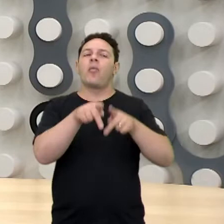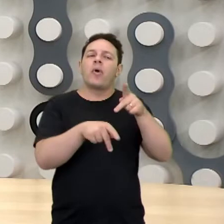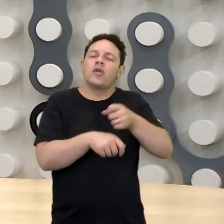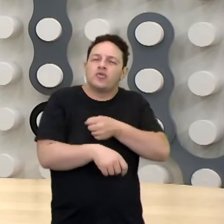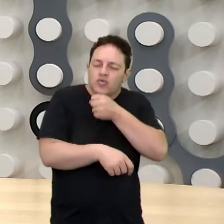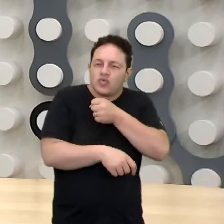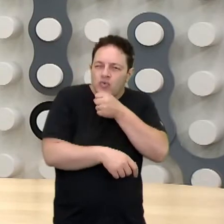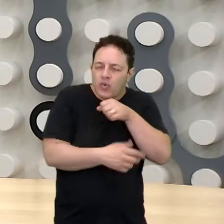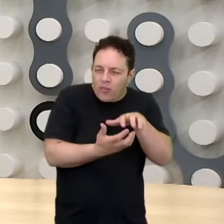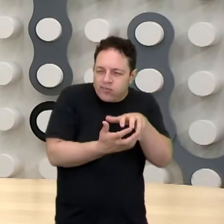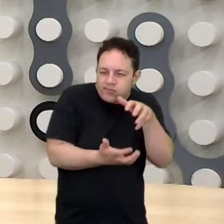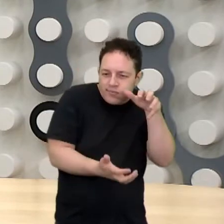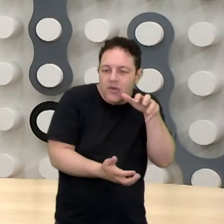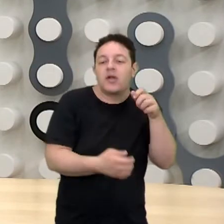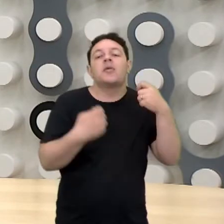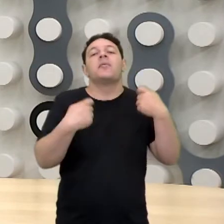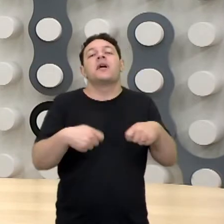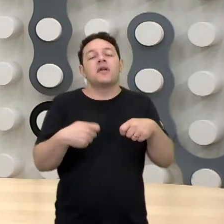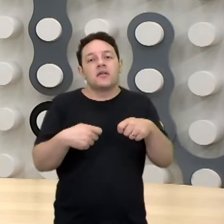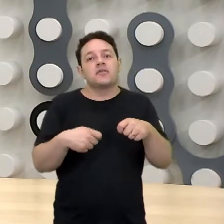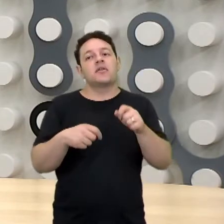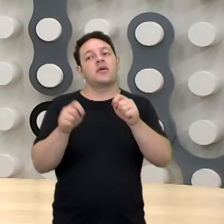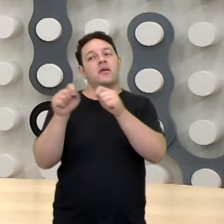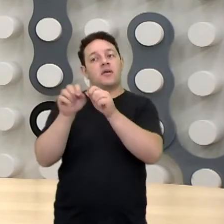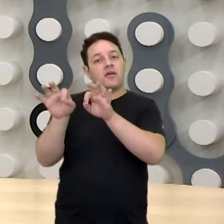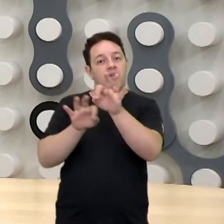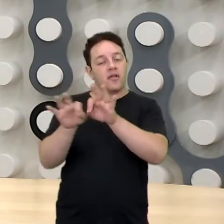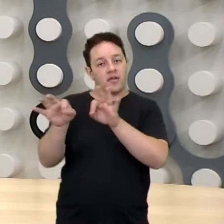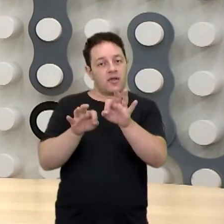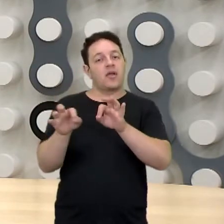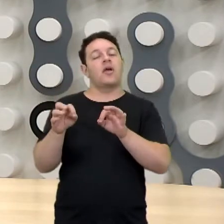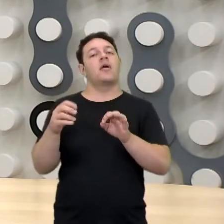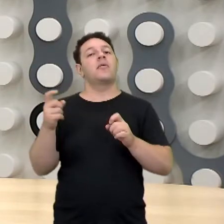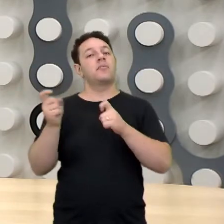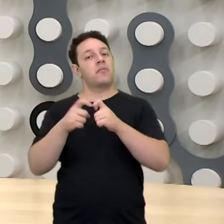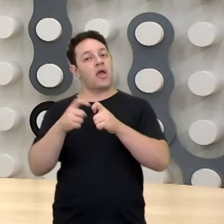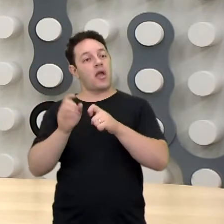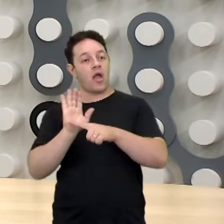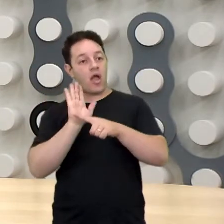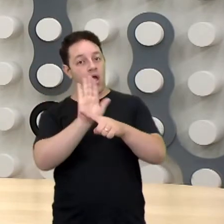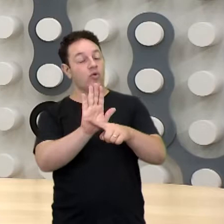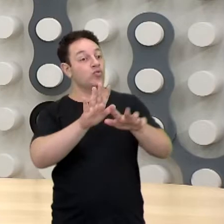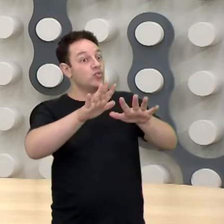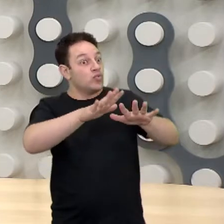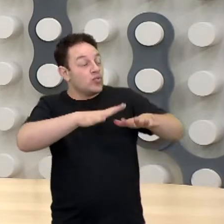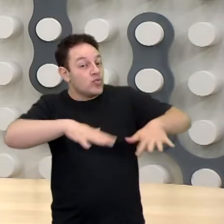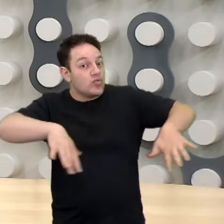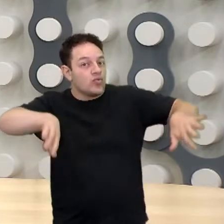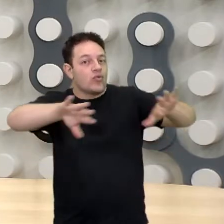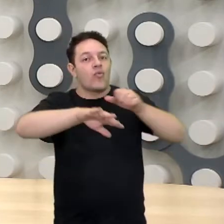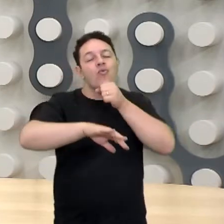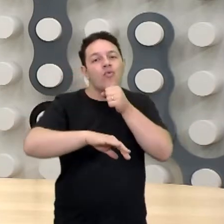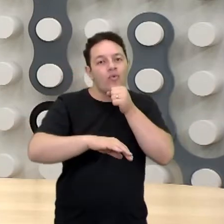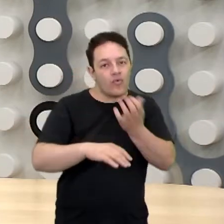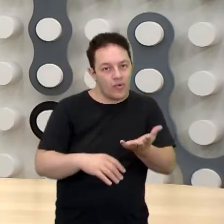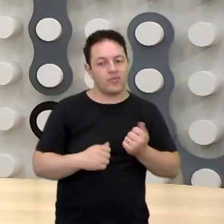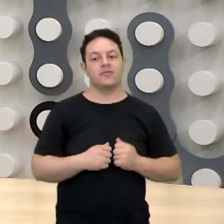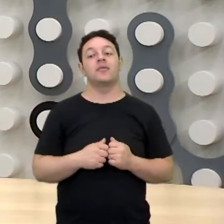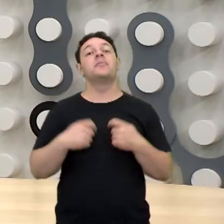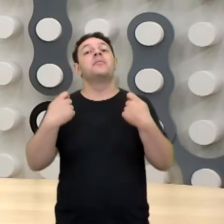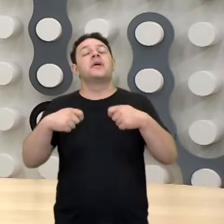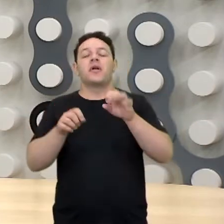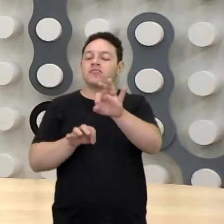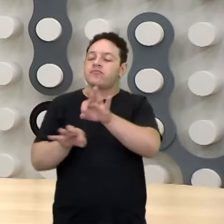tem que ter lá, né, um regime previdenciário que atinja toda essa população. Você tem que ter, né,